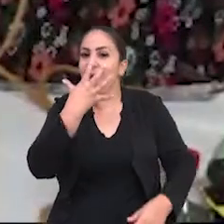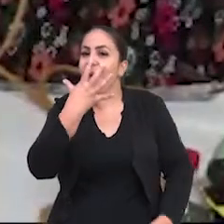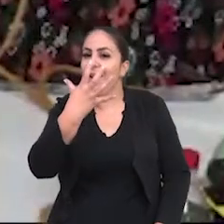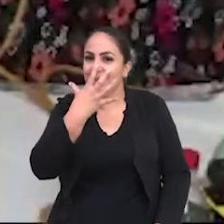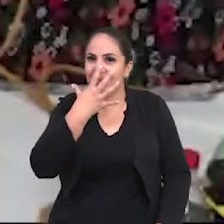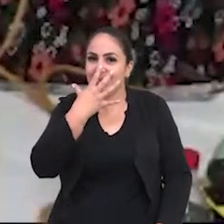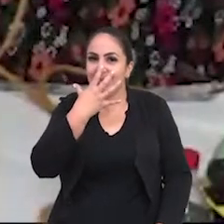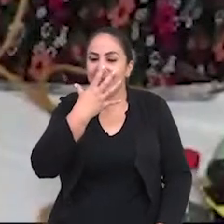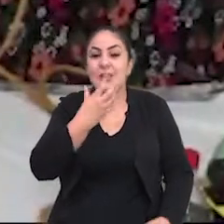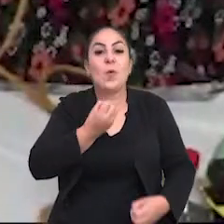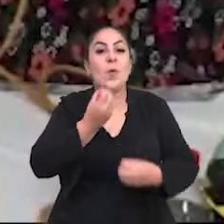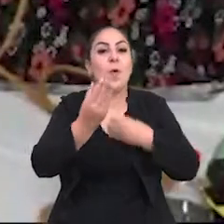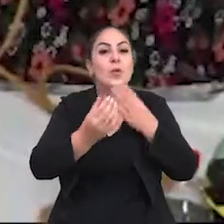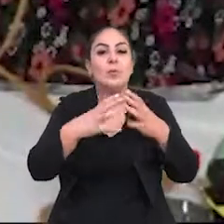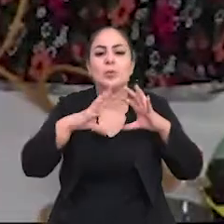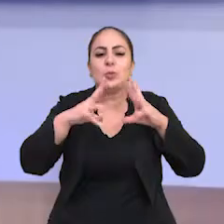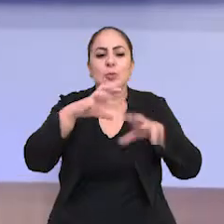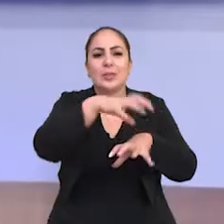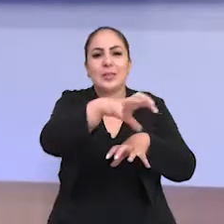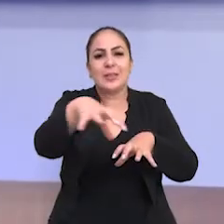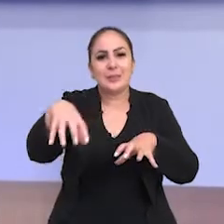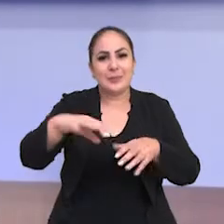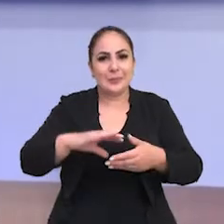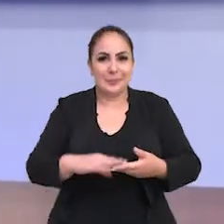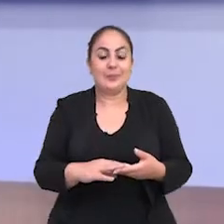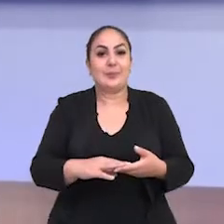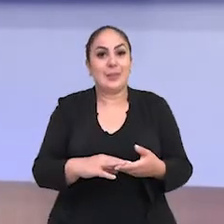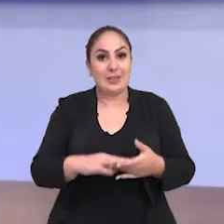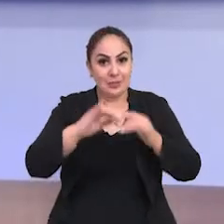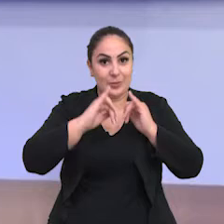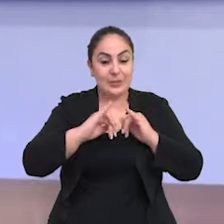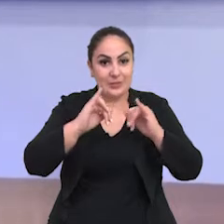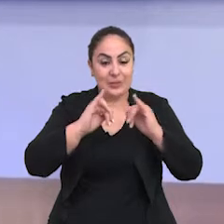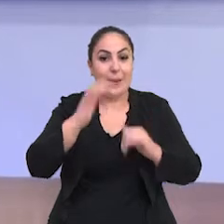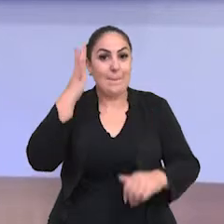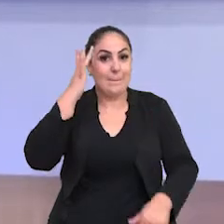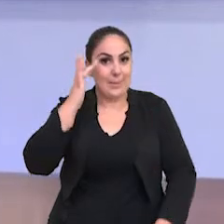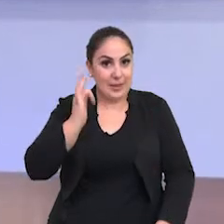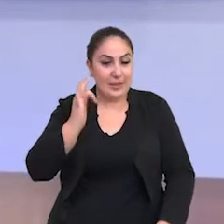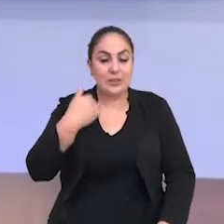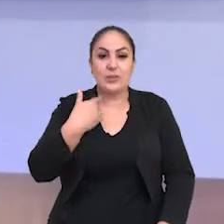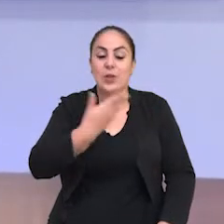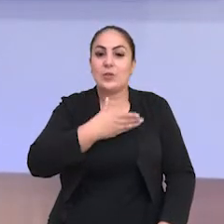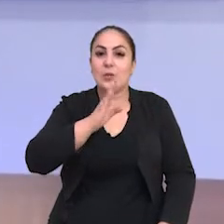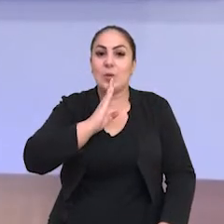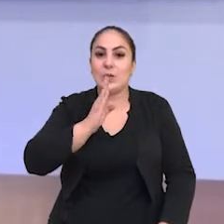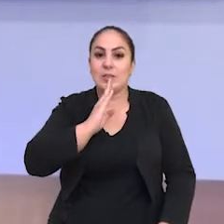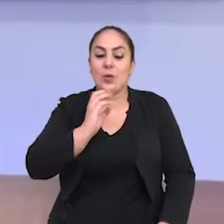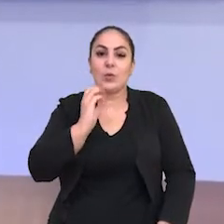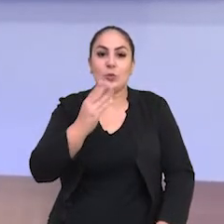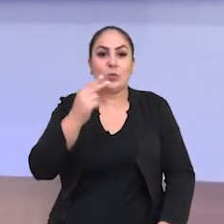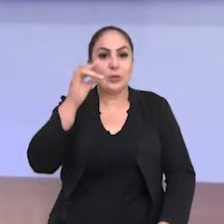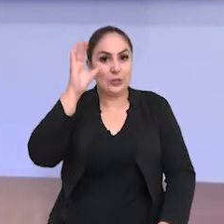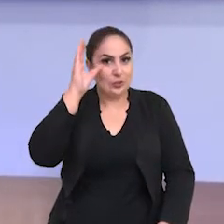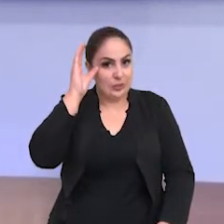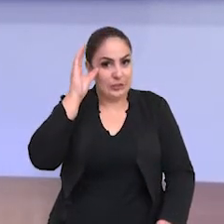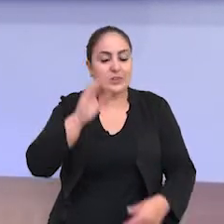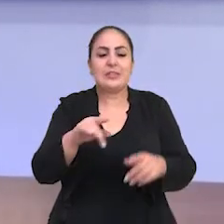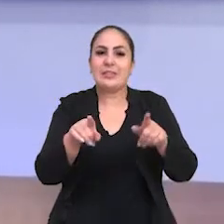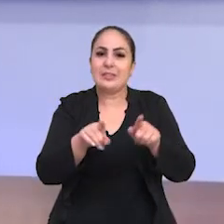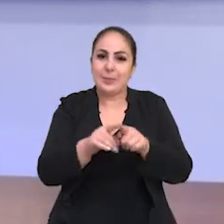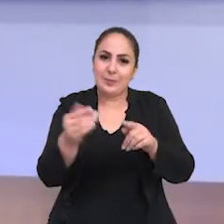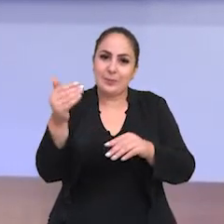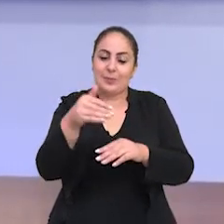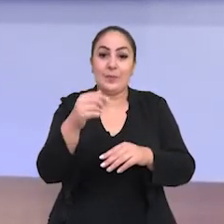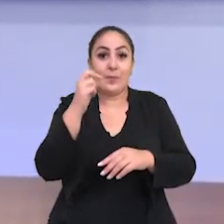encanto? Então espalhe para qualquer canto. Na edição de amanhã vamos conhecer um conto chinês.